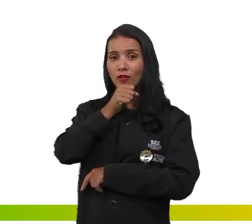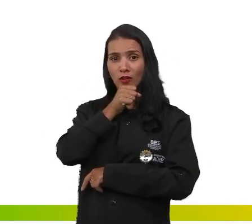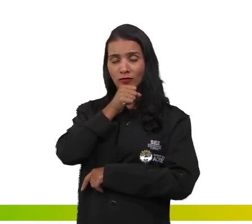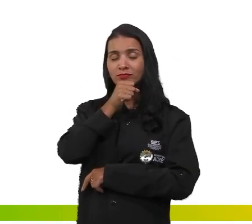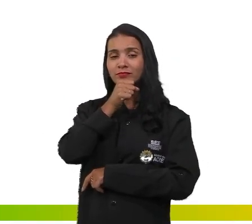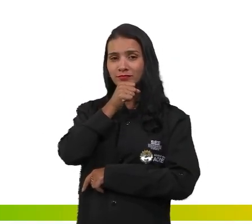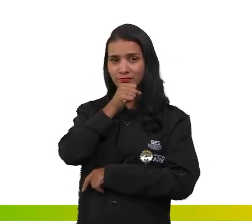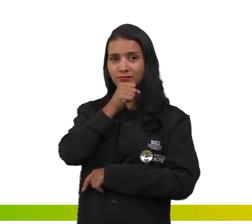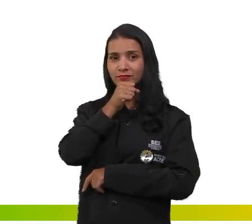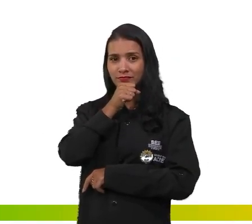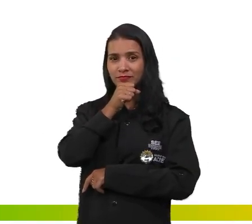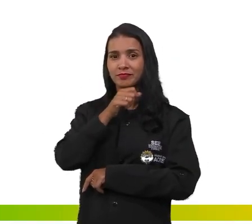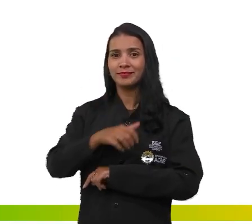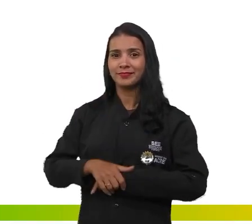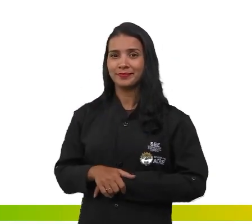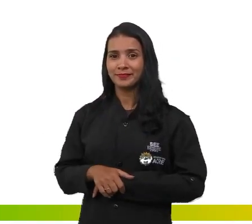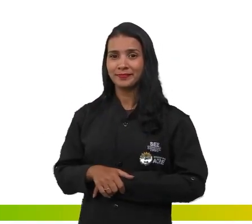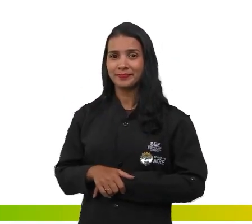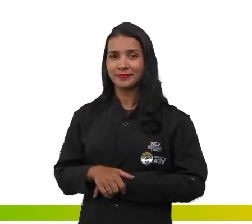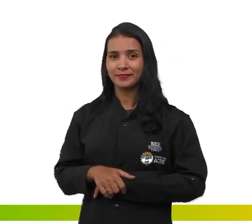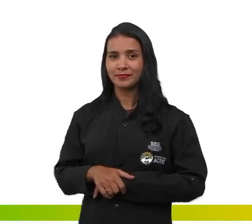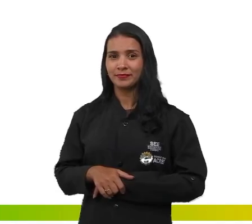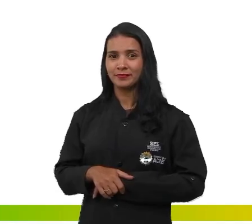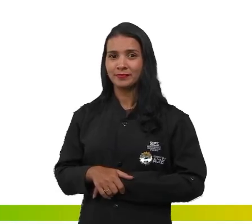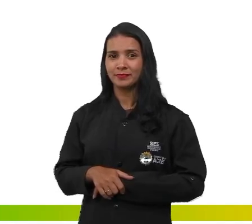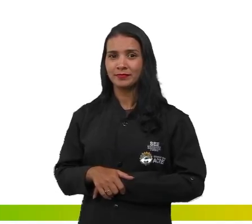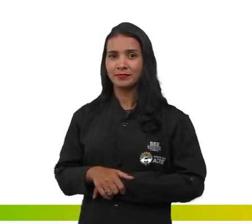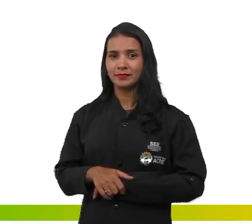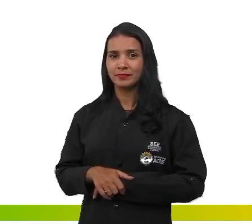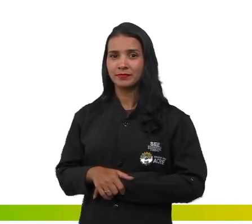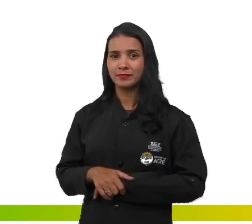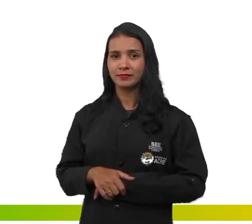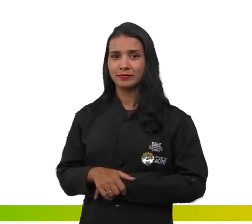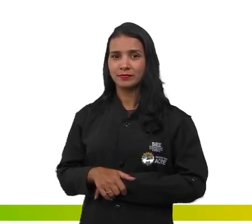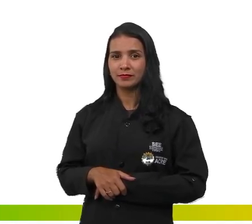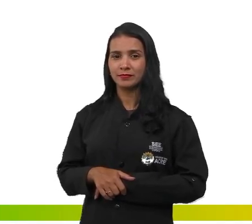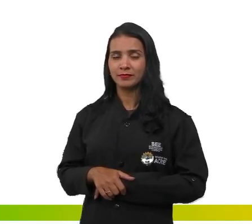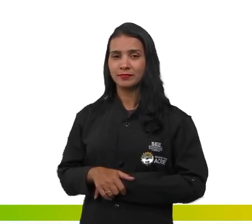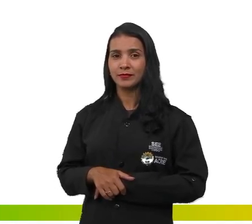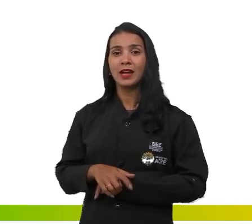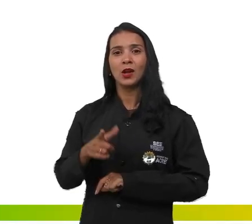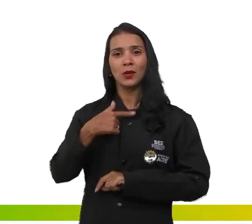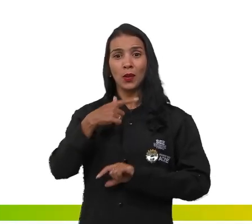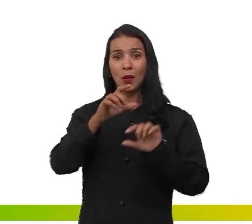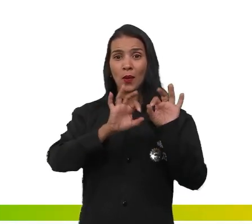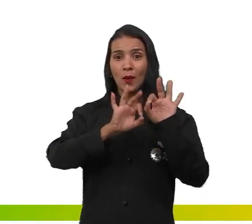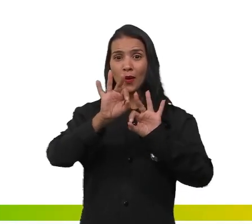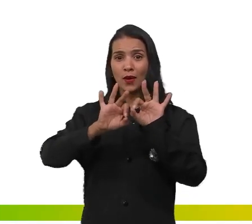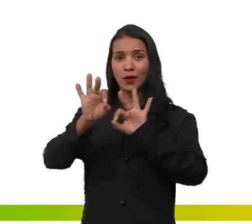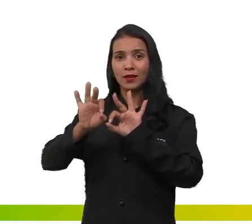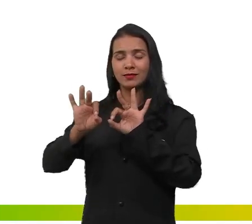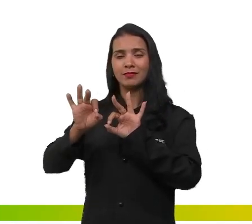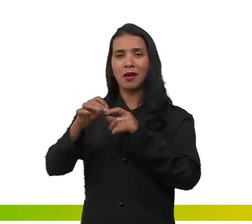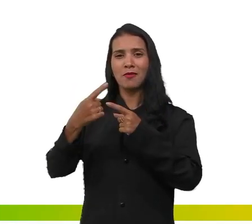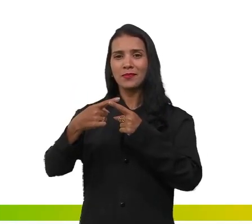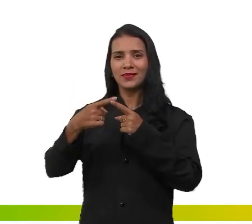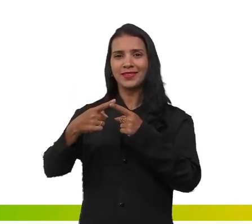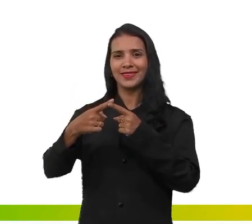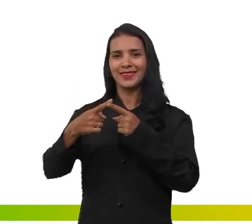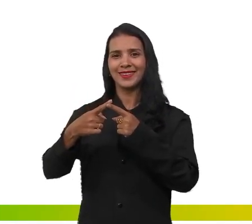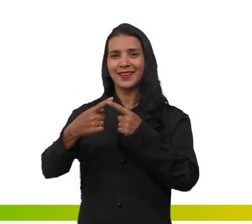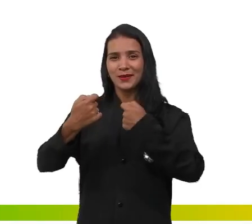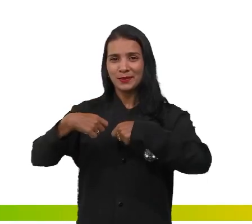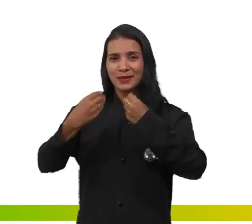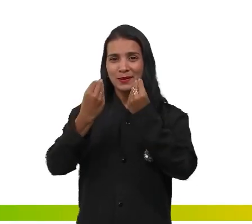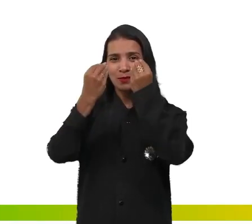pai. Sua avó materna, olha só, é assim que vai se construindo o heredograma, tá, pessoal? Sua avó materna era